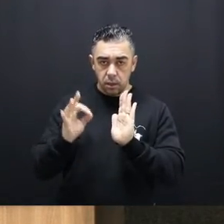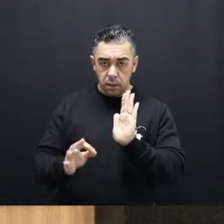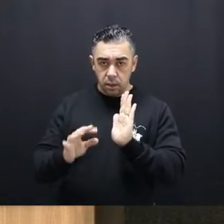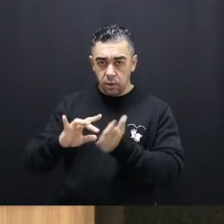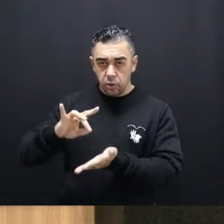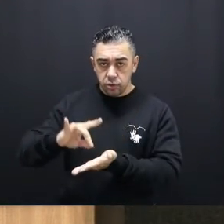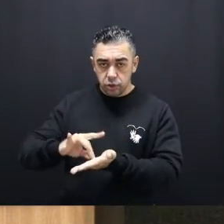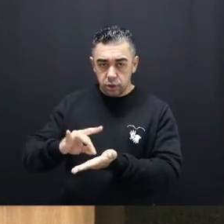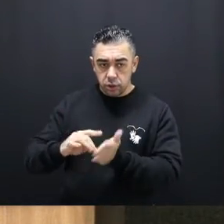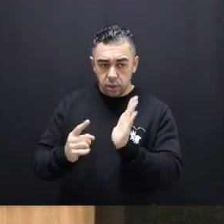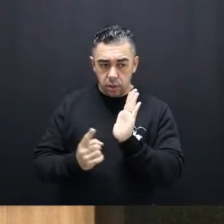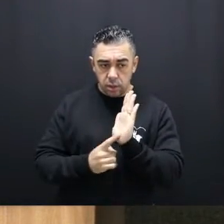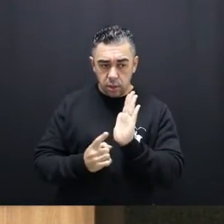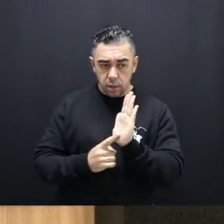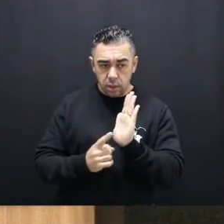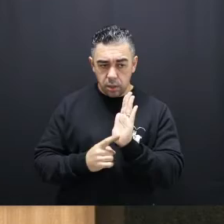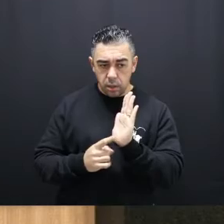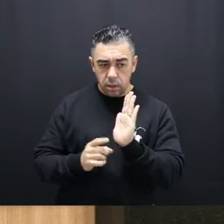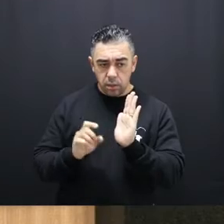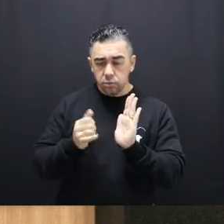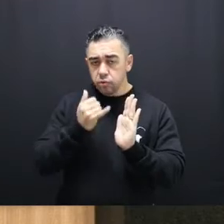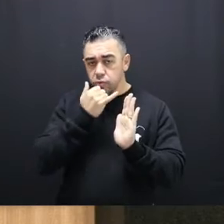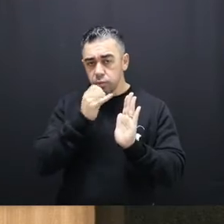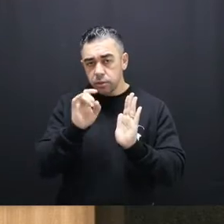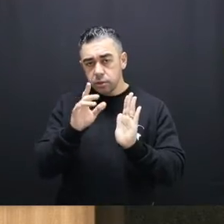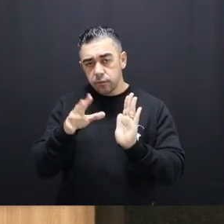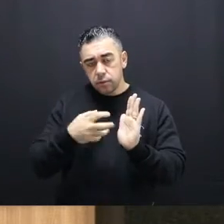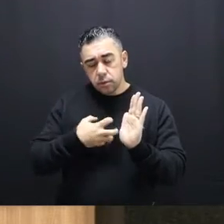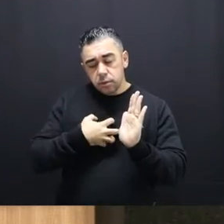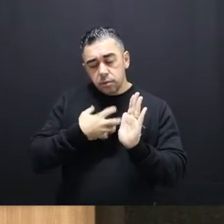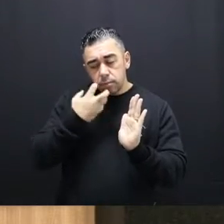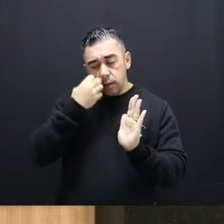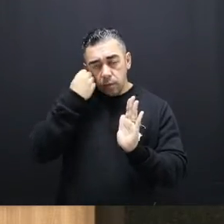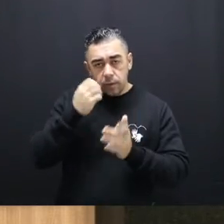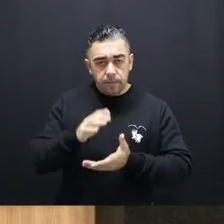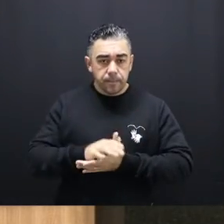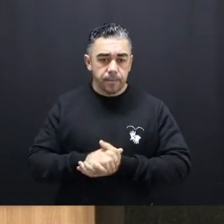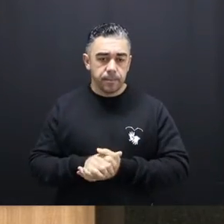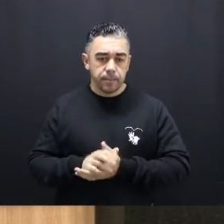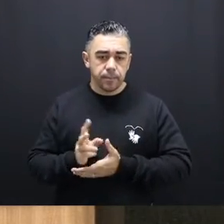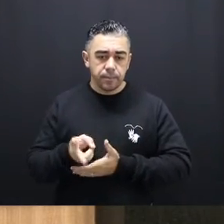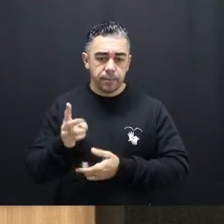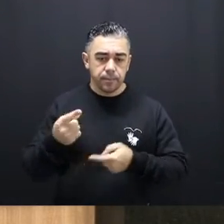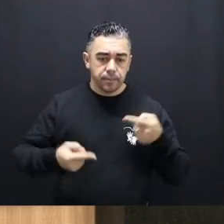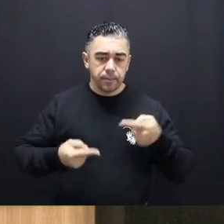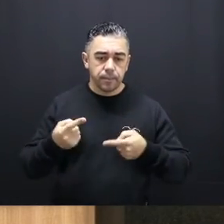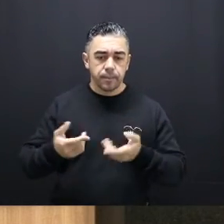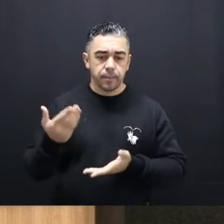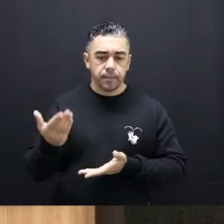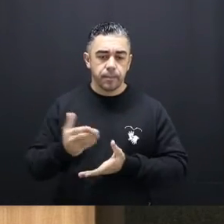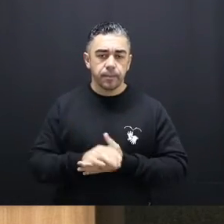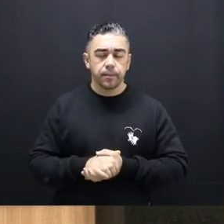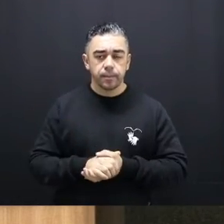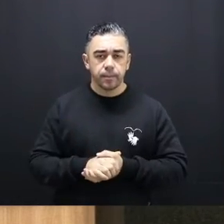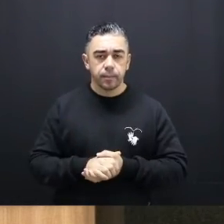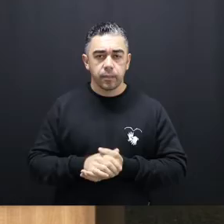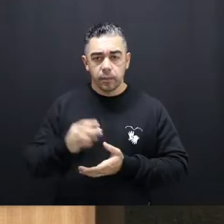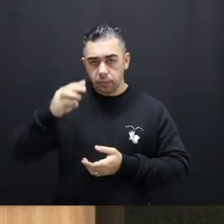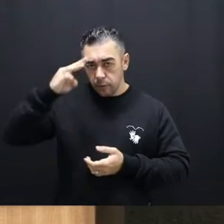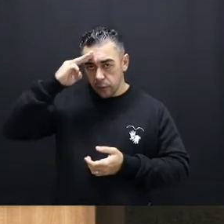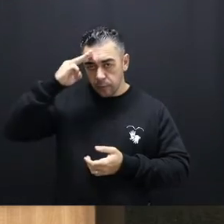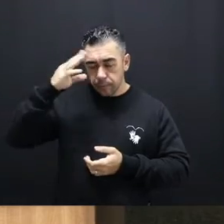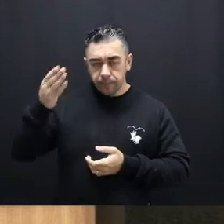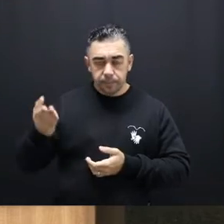isso que eu quero dizer e se ofendi alguém e permanece em discussão com a palavra Nobre Vereador delegado